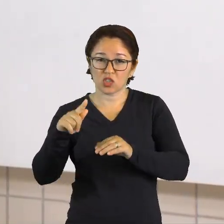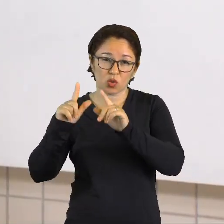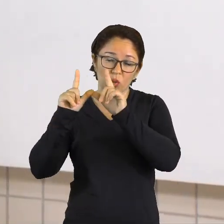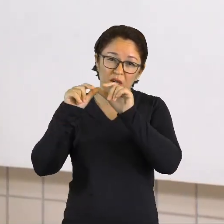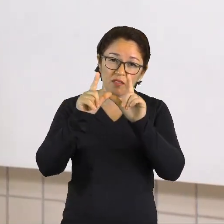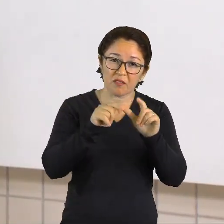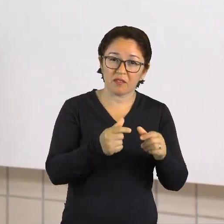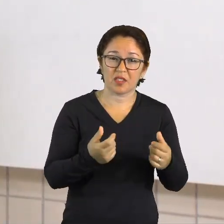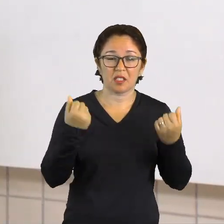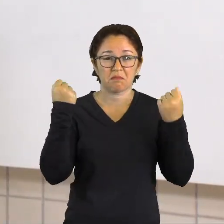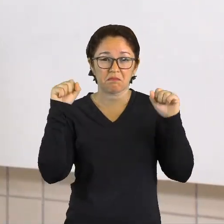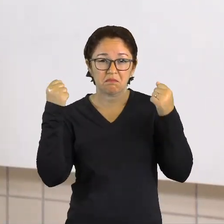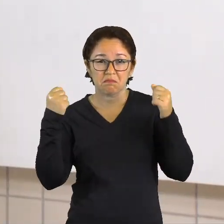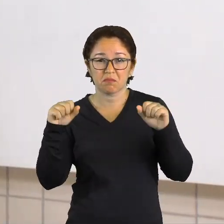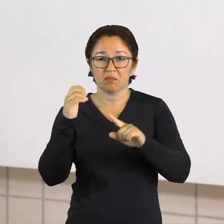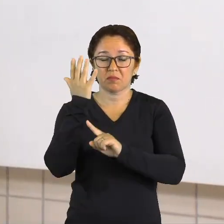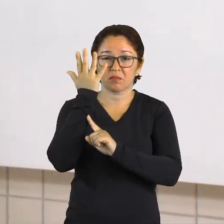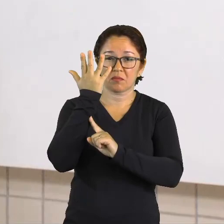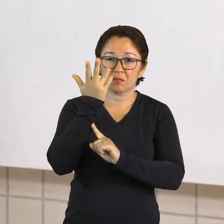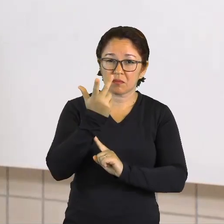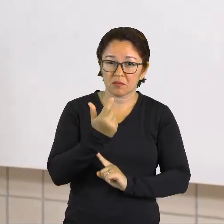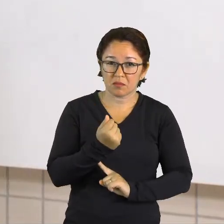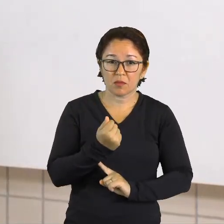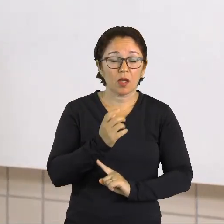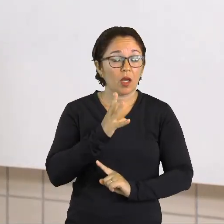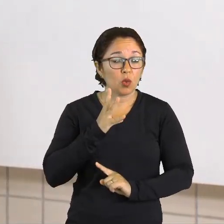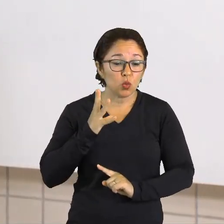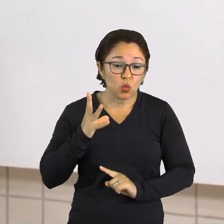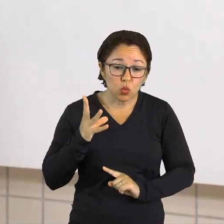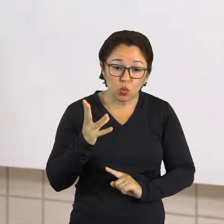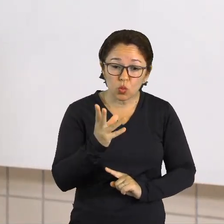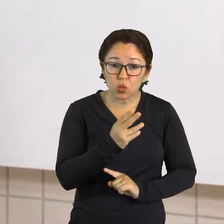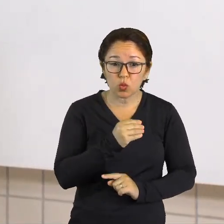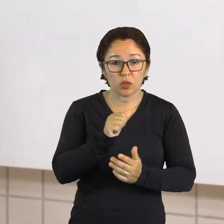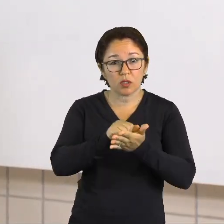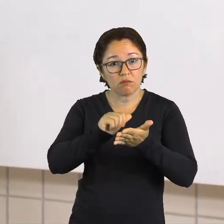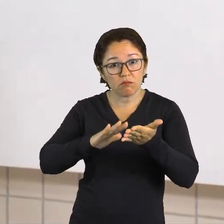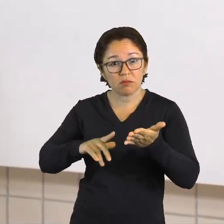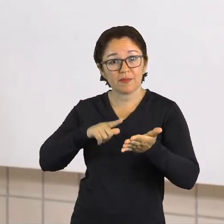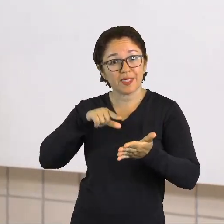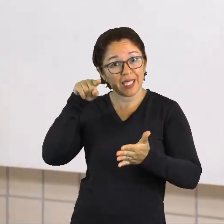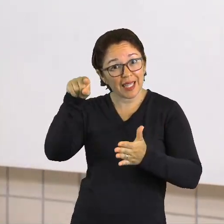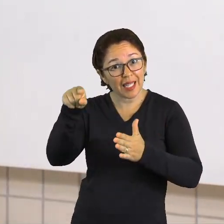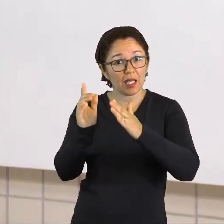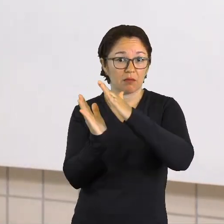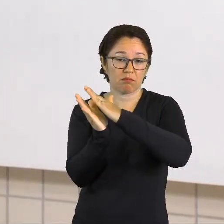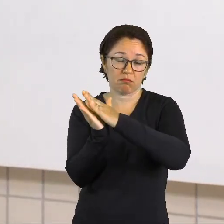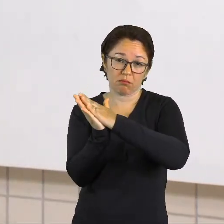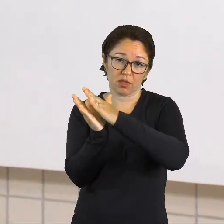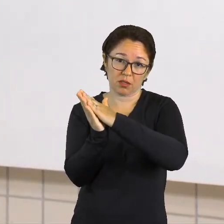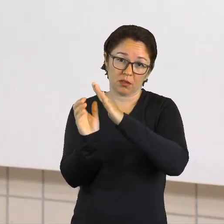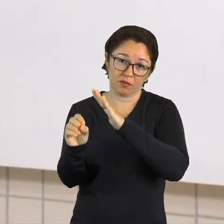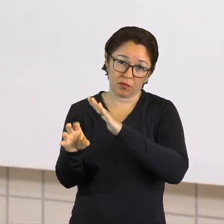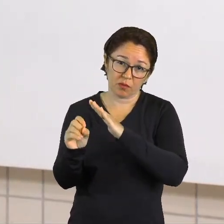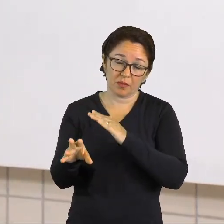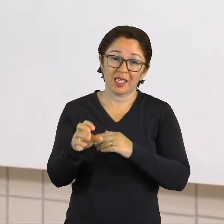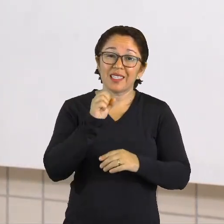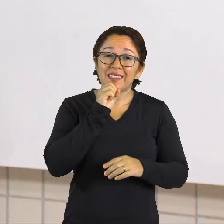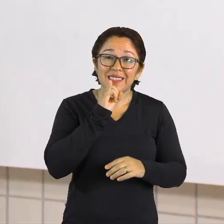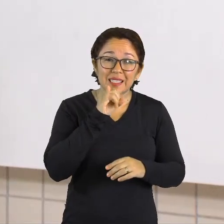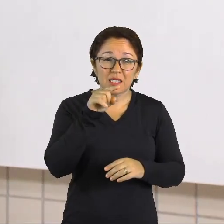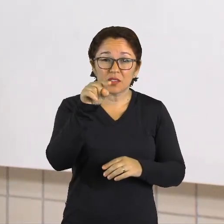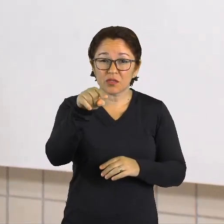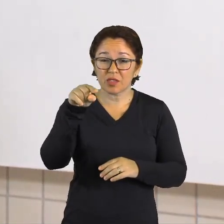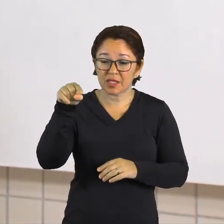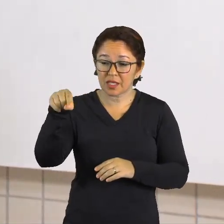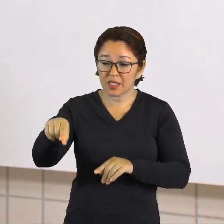física, artes, estão todas na plataforma, certo? Se você não consegue ir na plataforma, você está